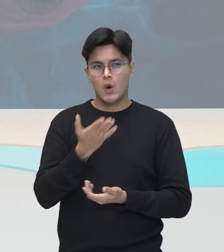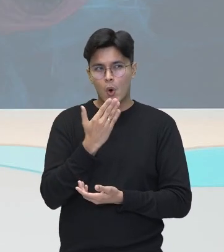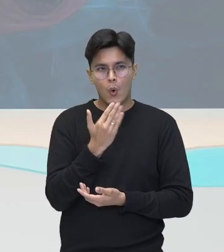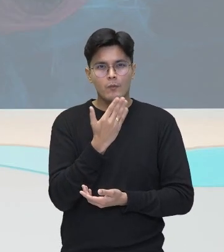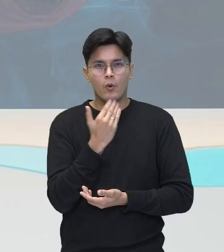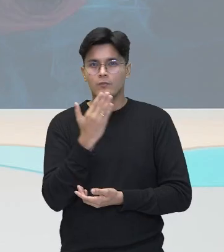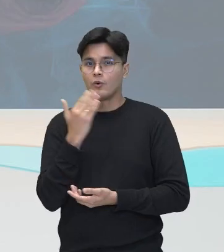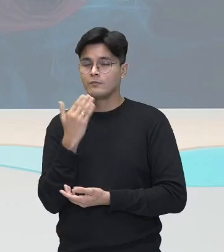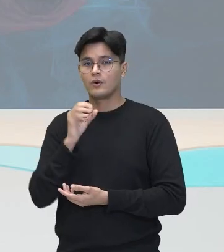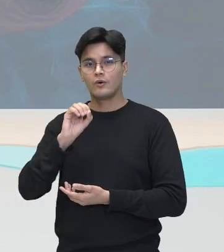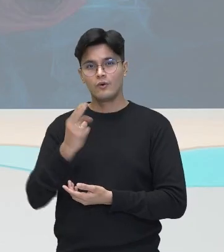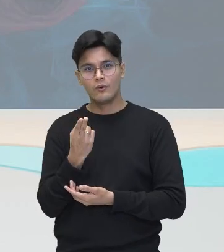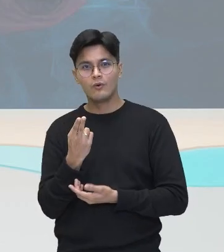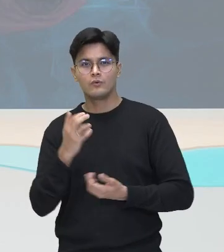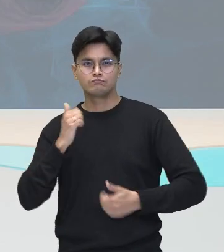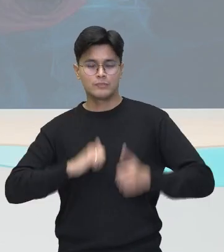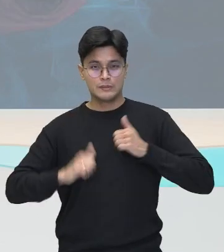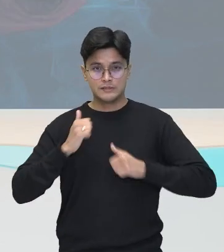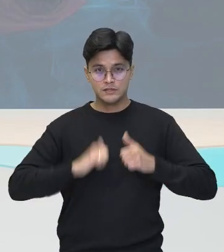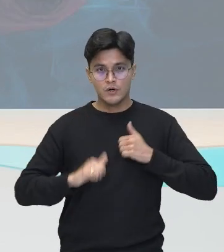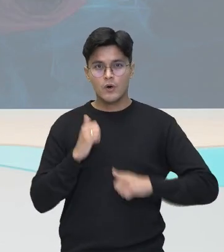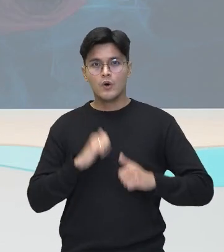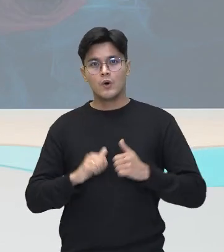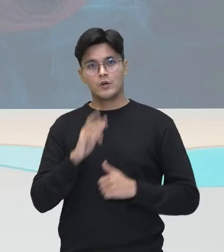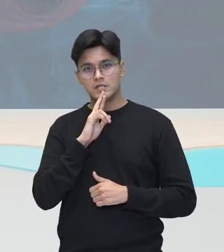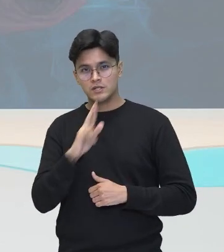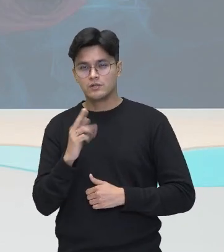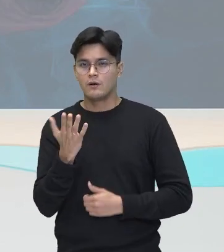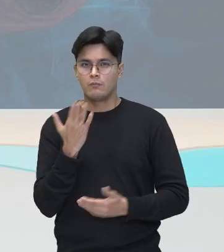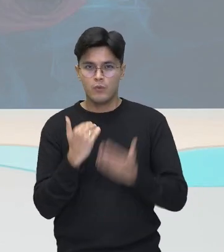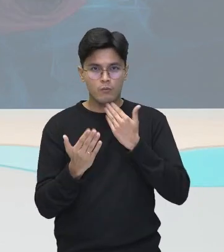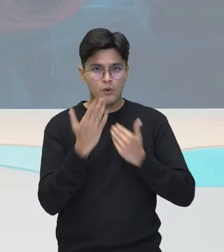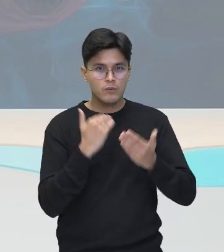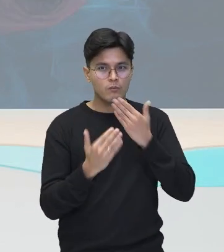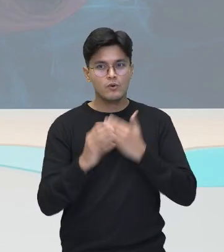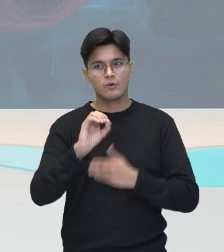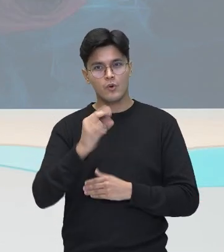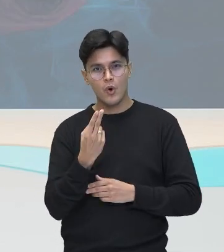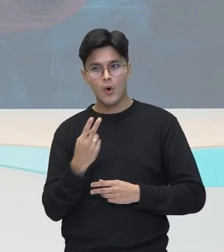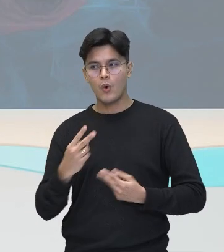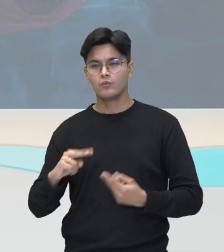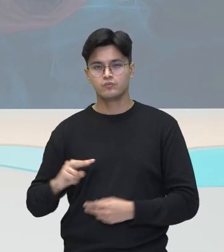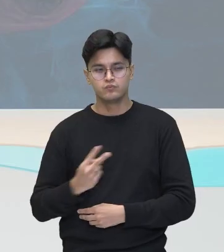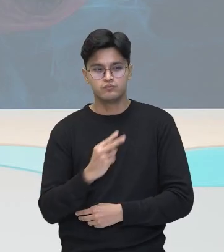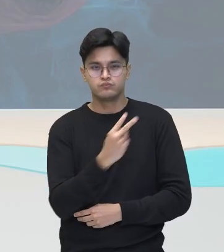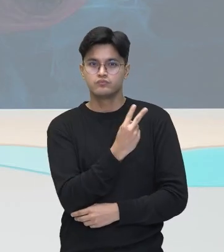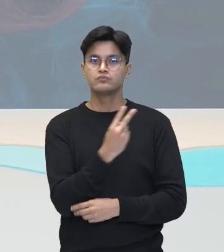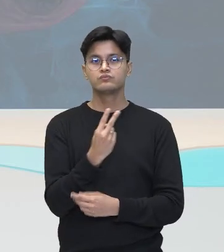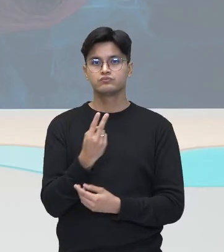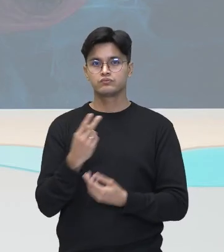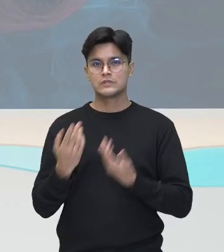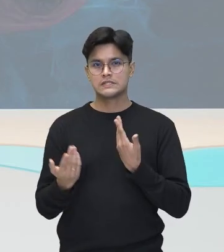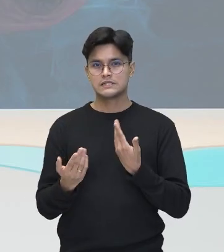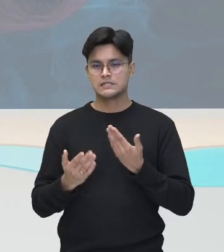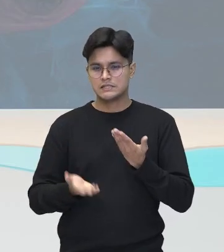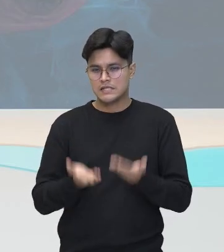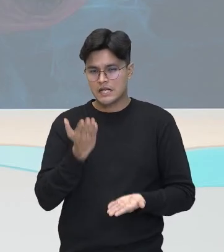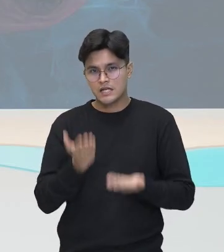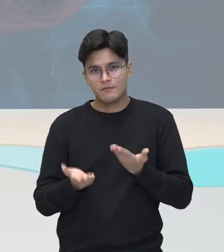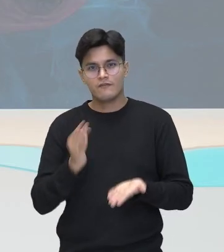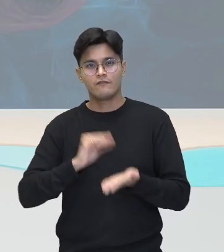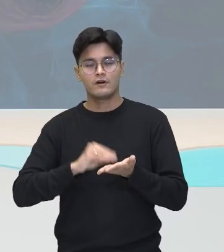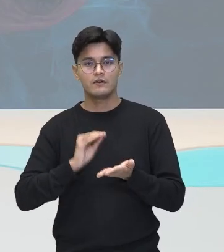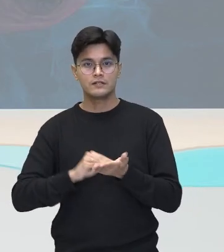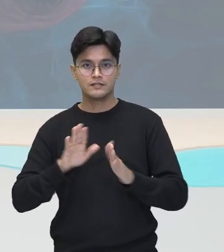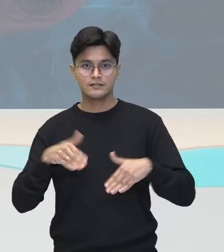ansiosa, ou porque ela tem uma disfunção hormonal, né? São vários fatores aí que influenciam para a pessoa se tornar aí